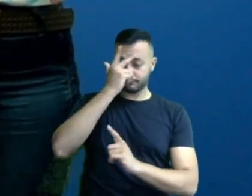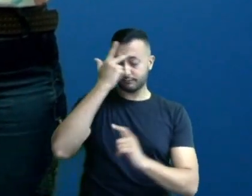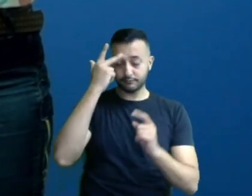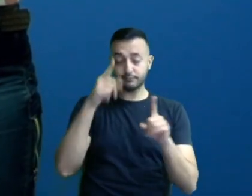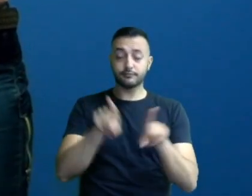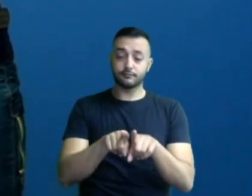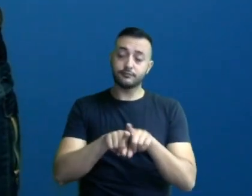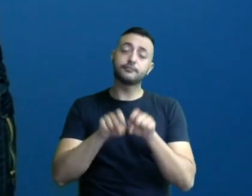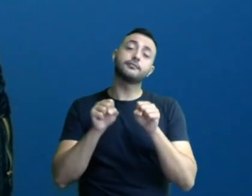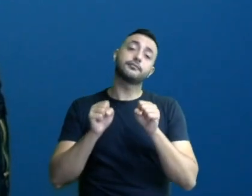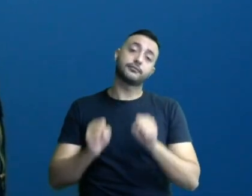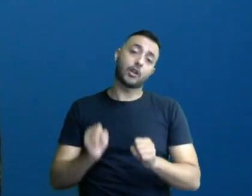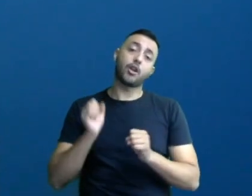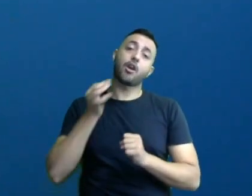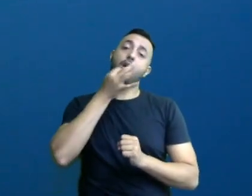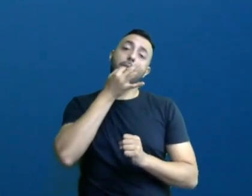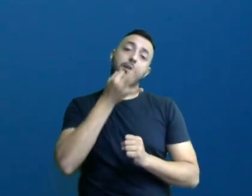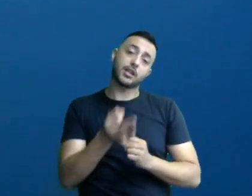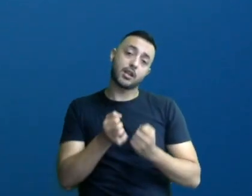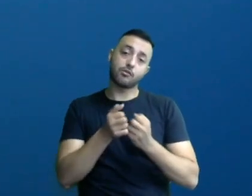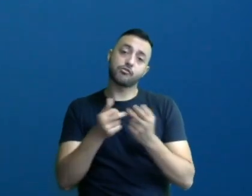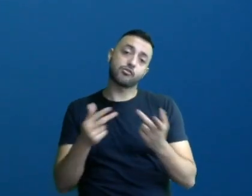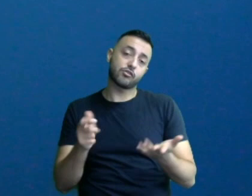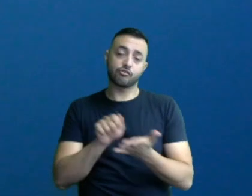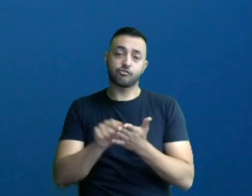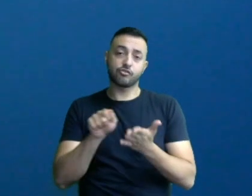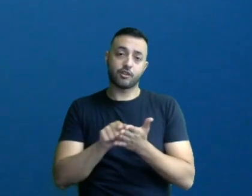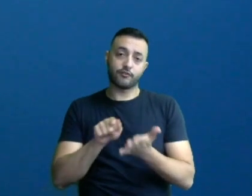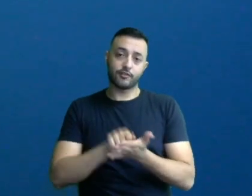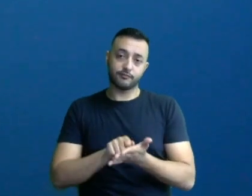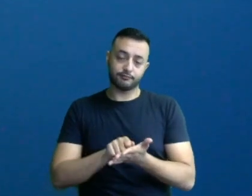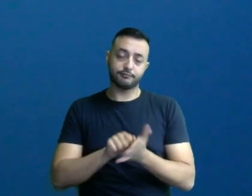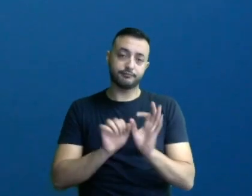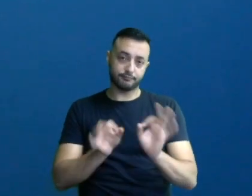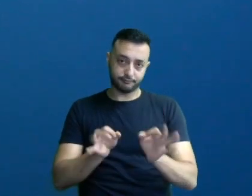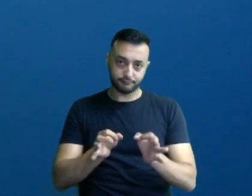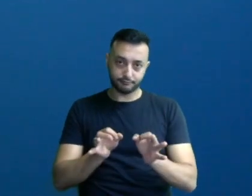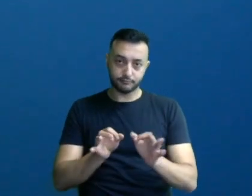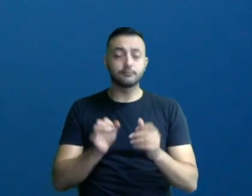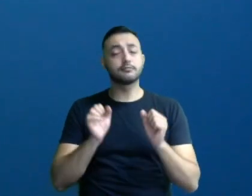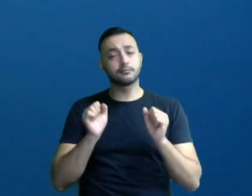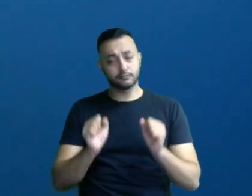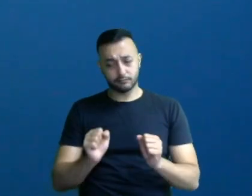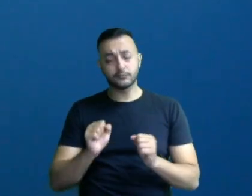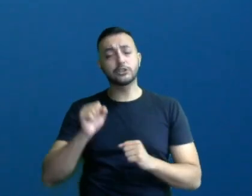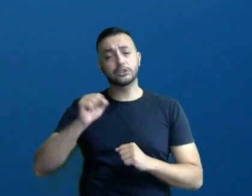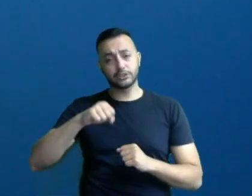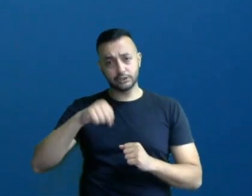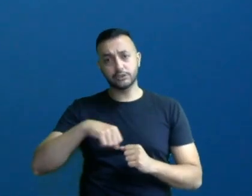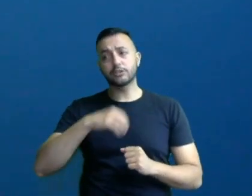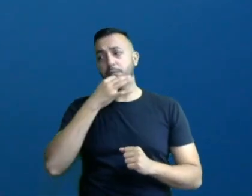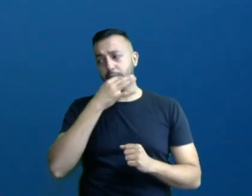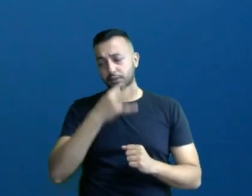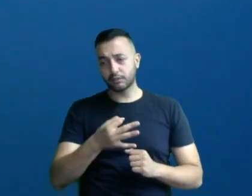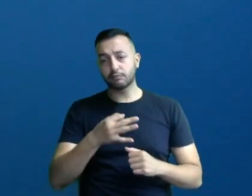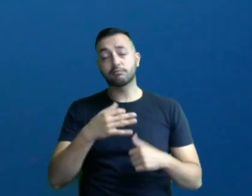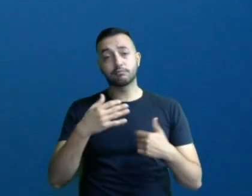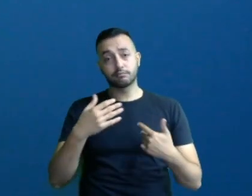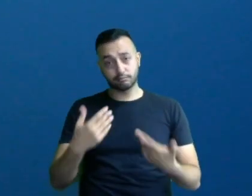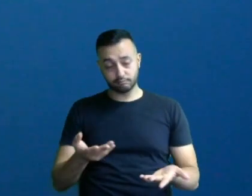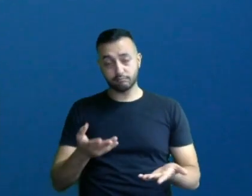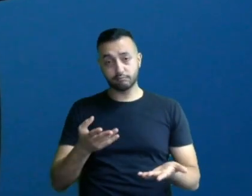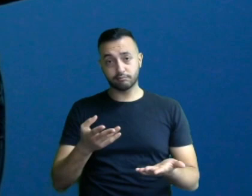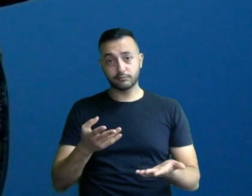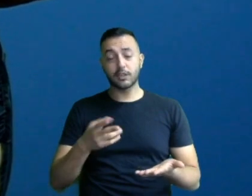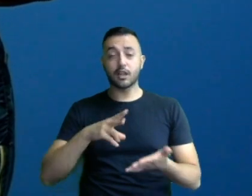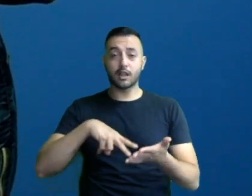pode também dar alguma opinião sobre o que ele está escrevendo, tá certo? Ele pode sim opinar. Então, essa que a gente acabou